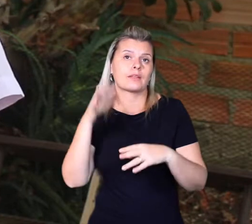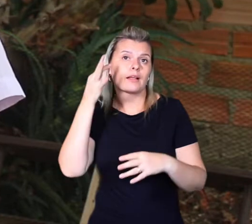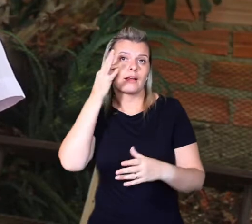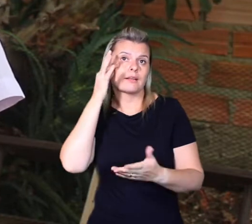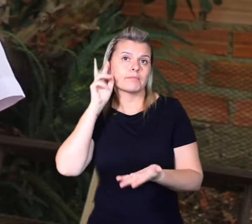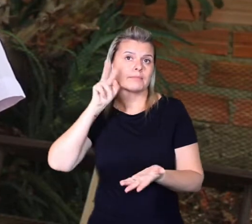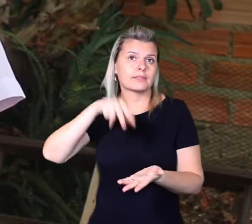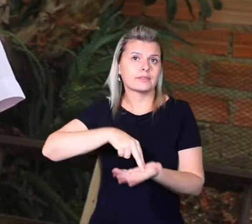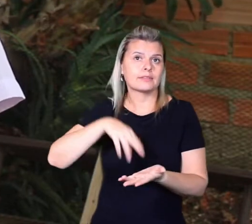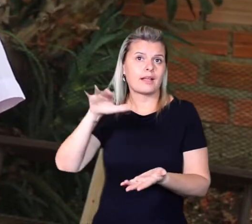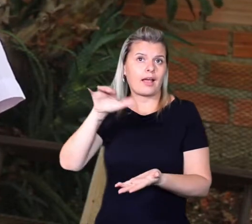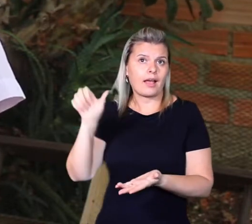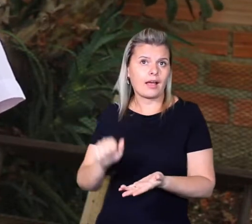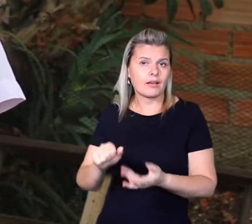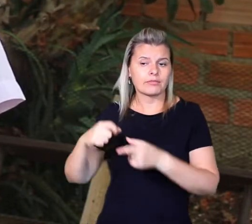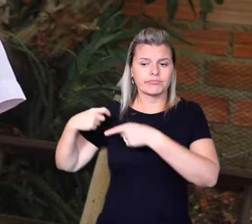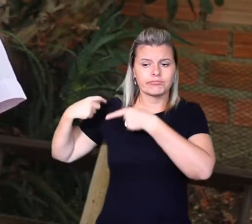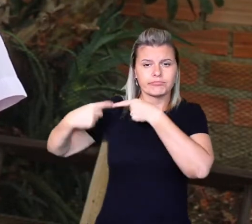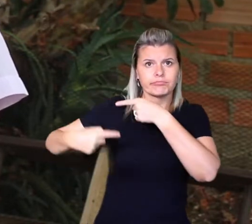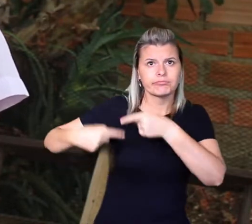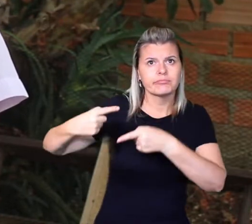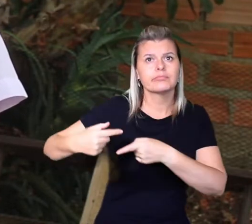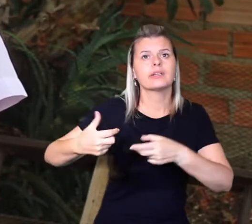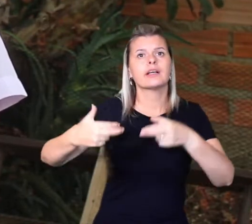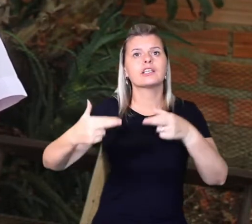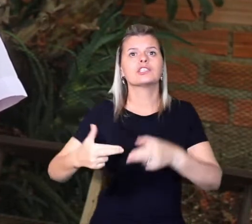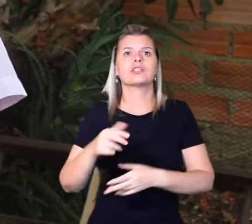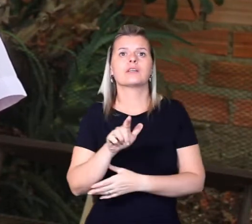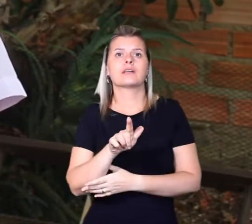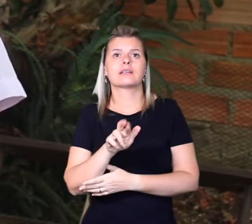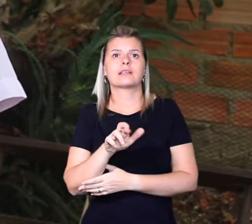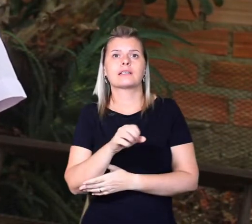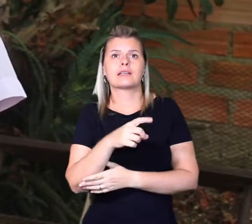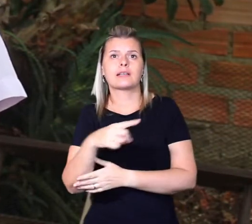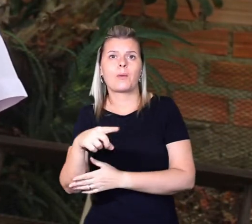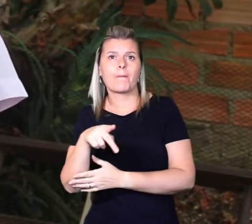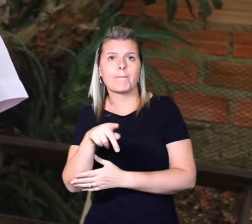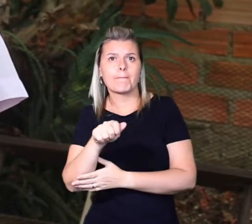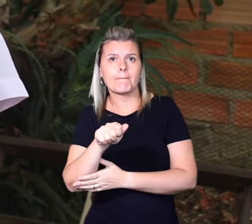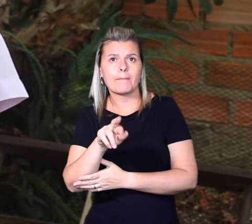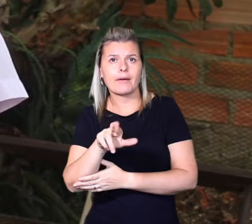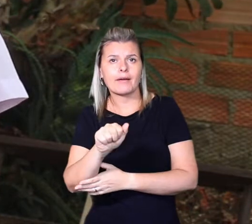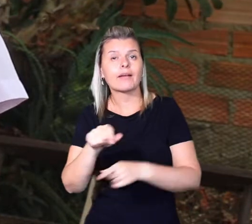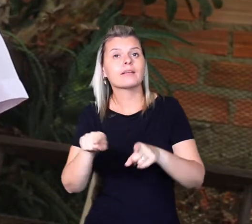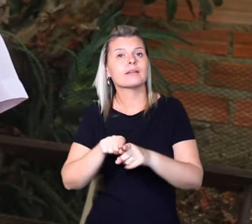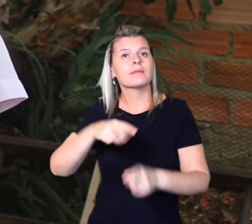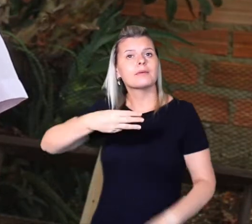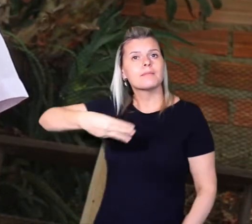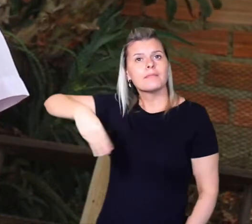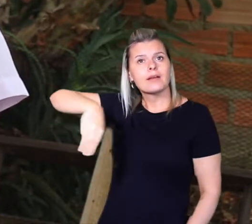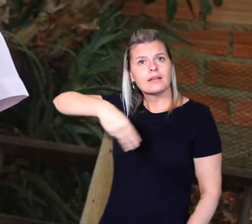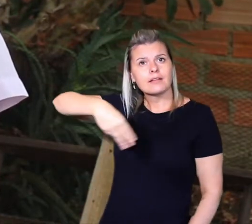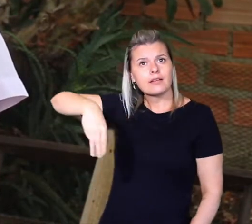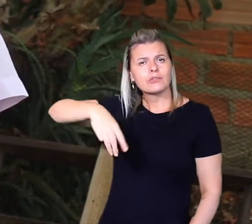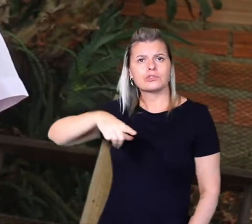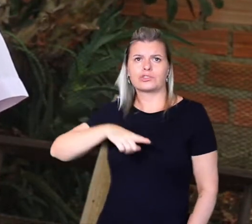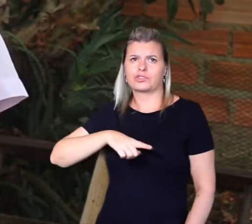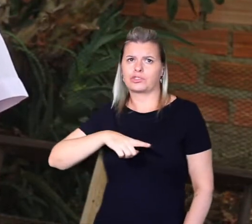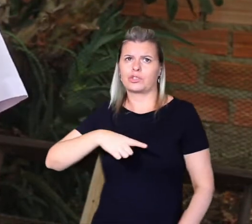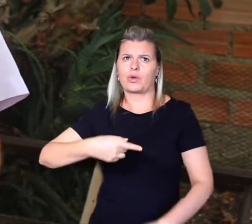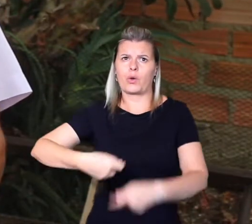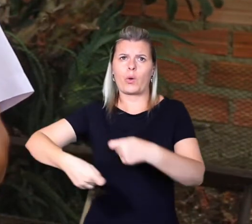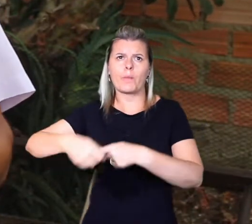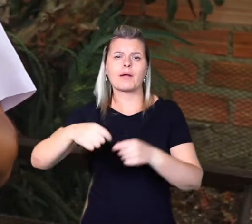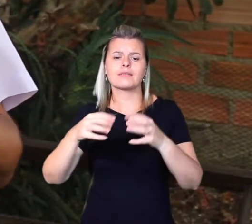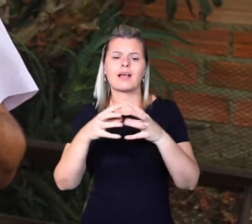presença dos africanos e os seus descendentes na região do Grão-Pará e o Maranhão, né, com o